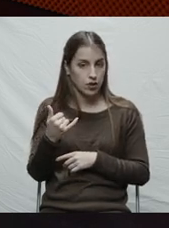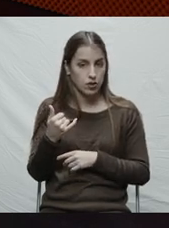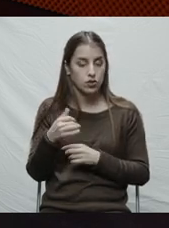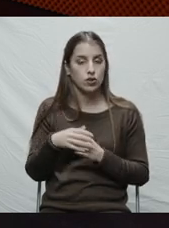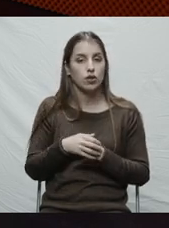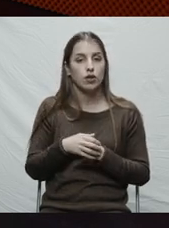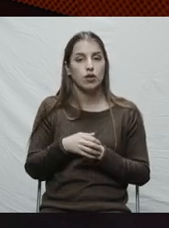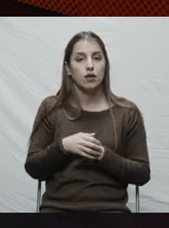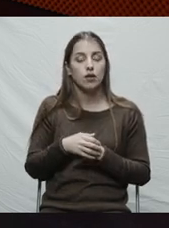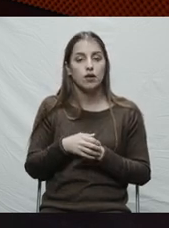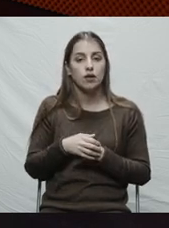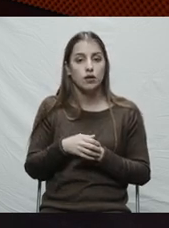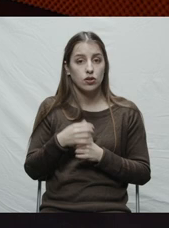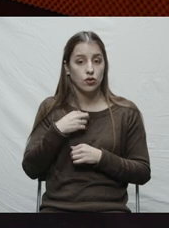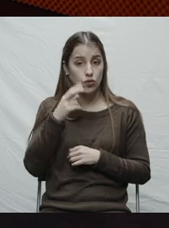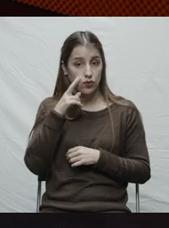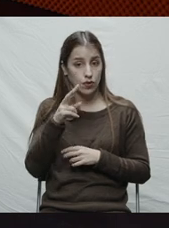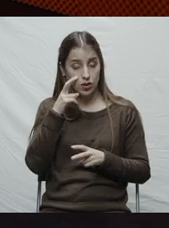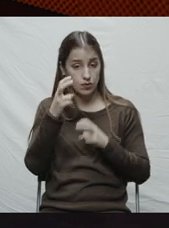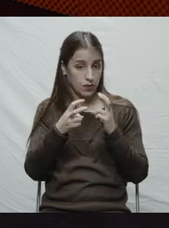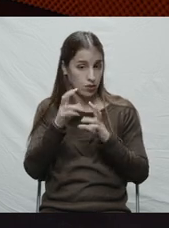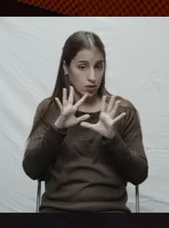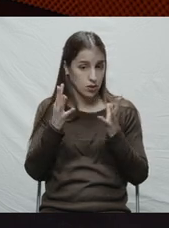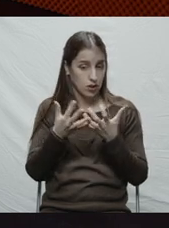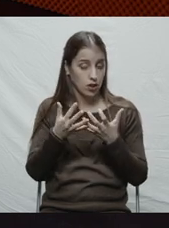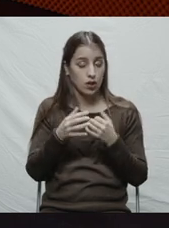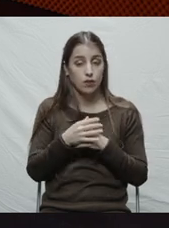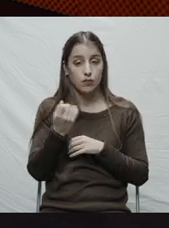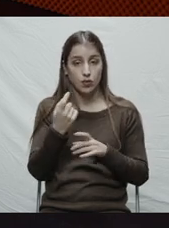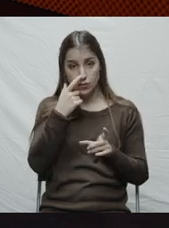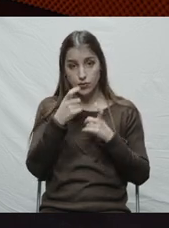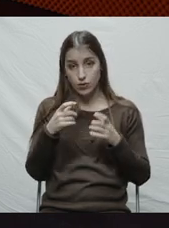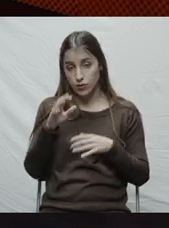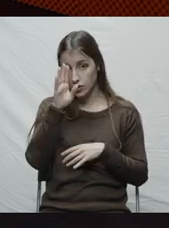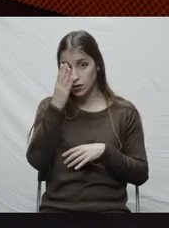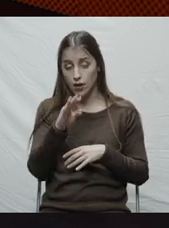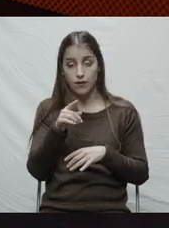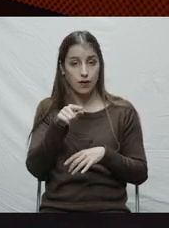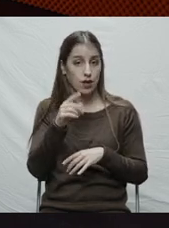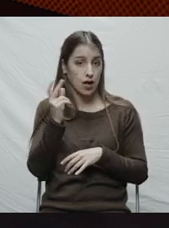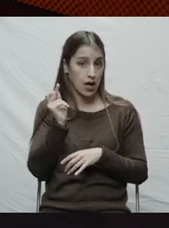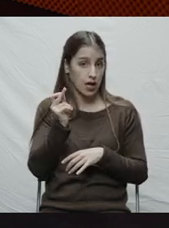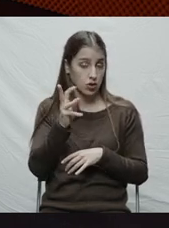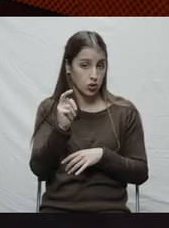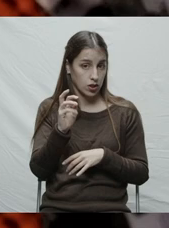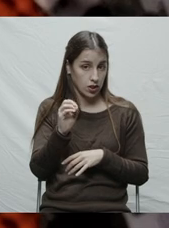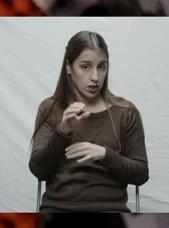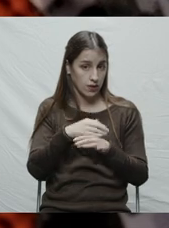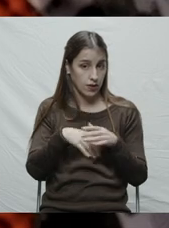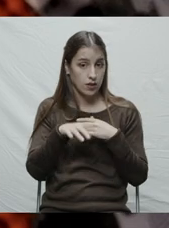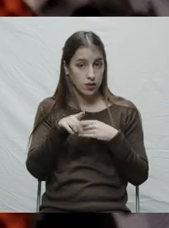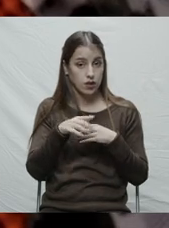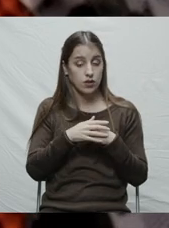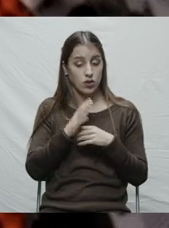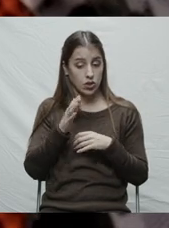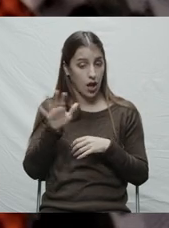o inspetor-geral. Sim. E muito pouca gente sabe que o Meyer fez, pronto, ele fez aquilo nos anos 30 e já lá estava aquilo,